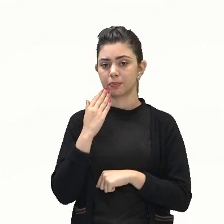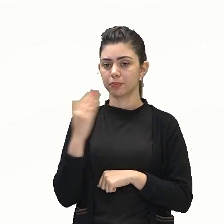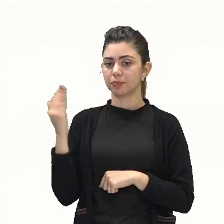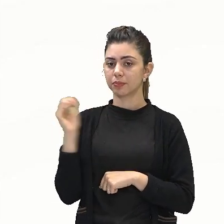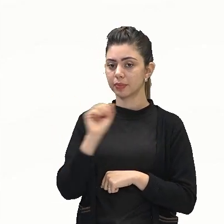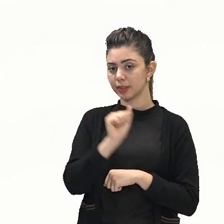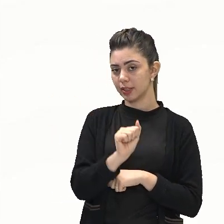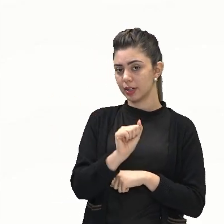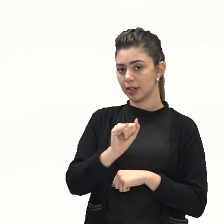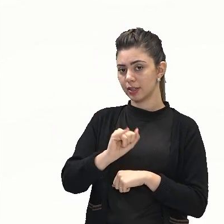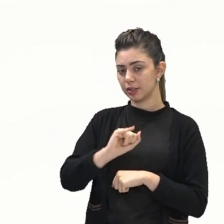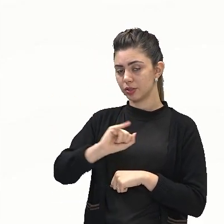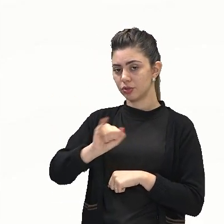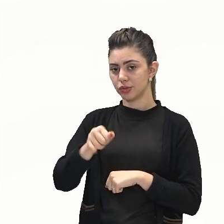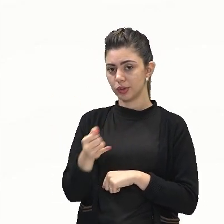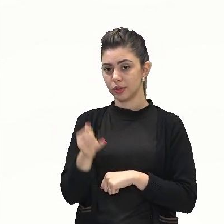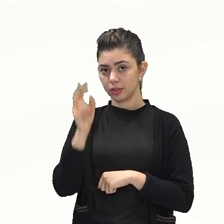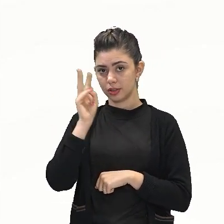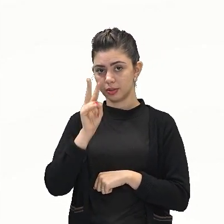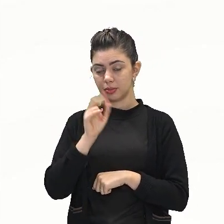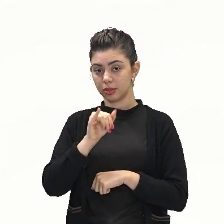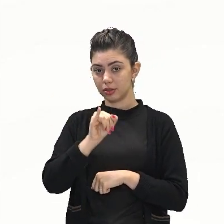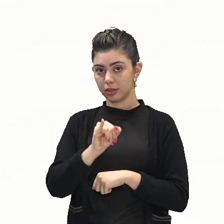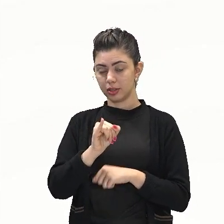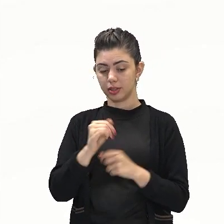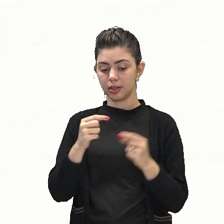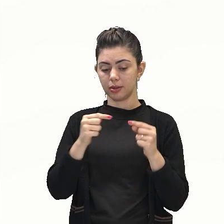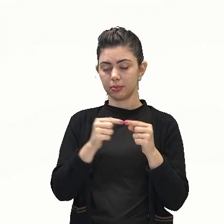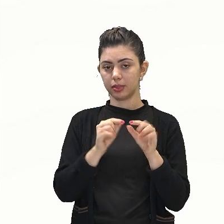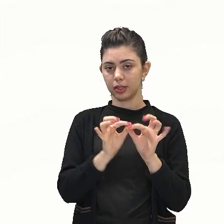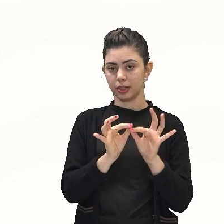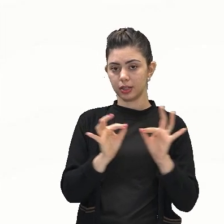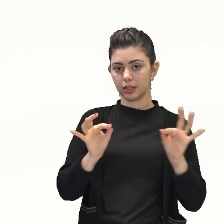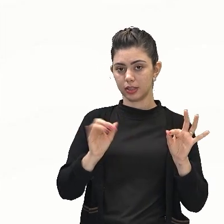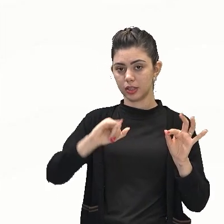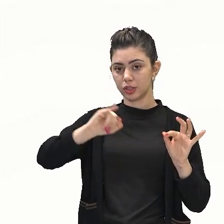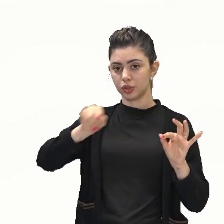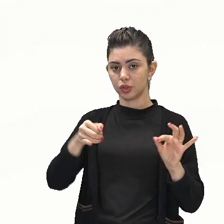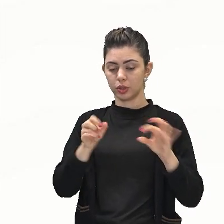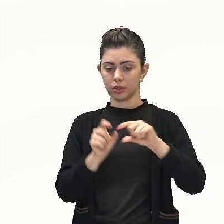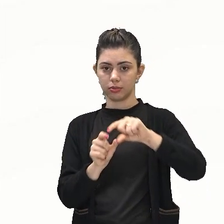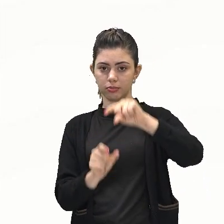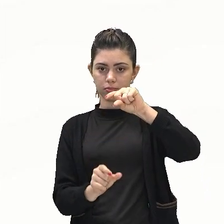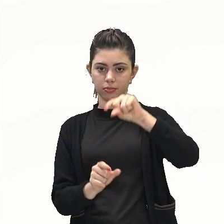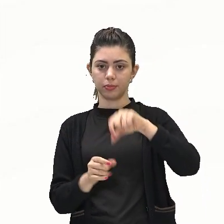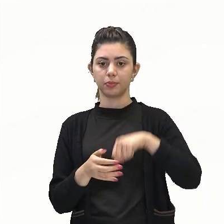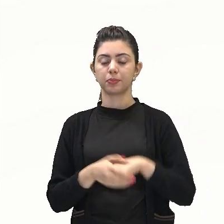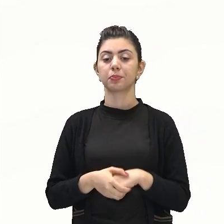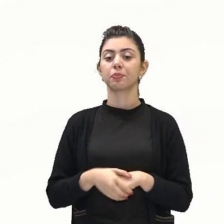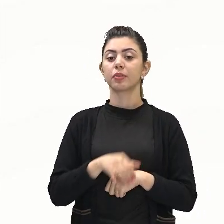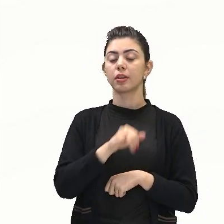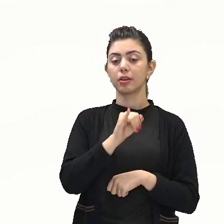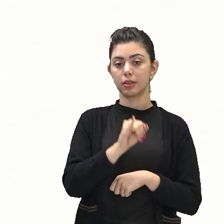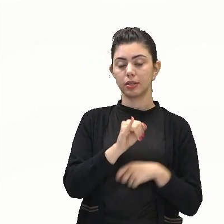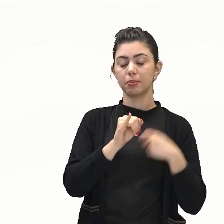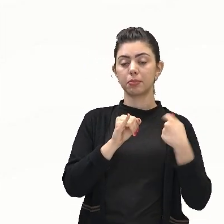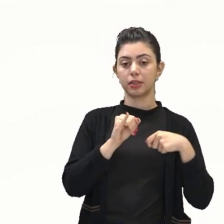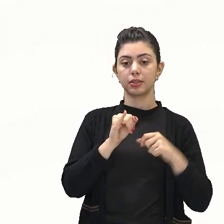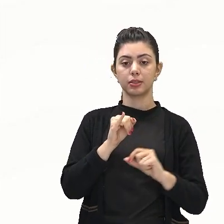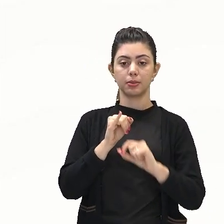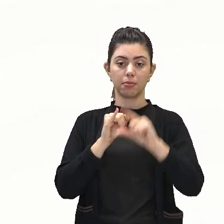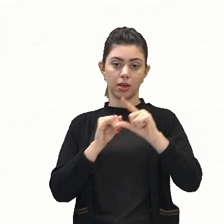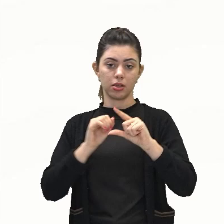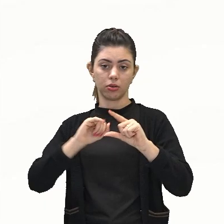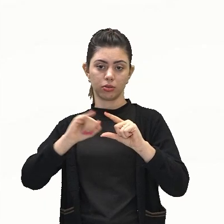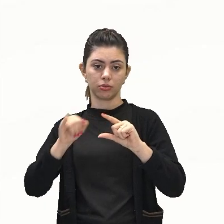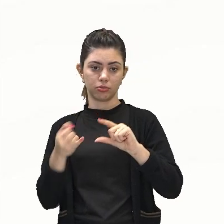A e J, lembrando que o I é a linha, J coluna, com I maior do que J, certo?